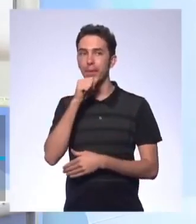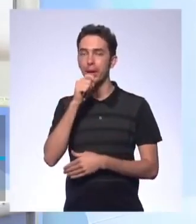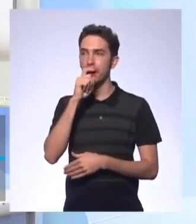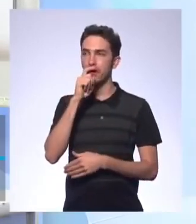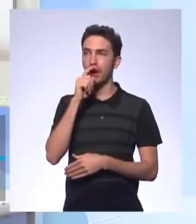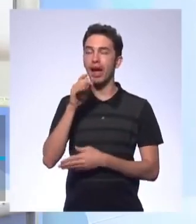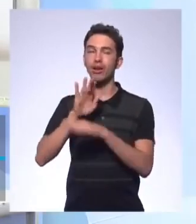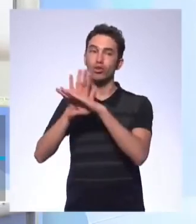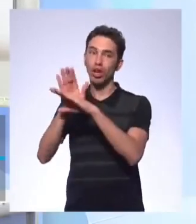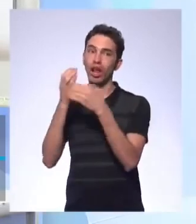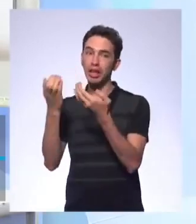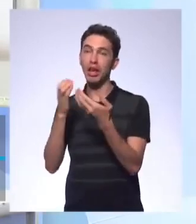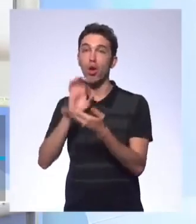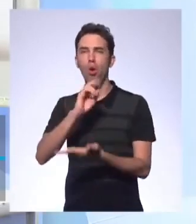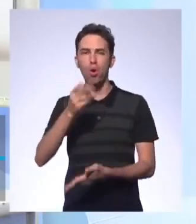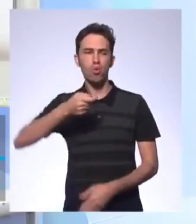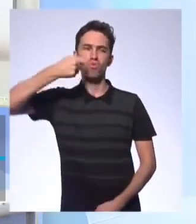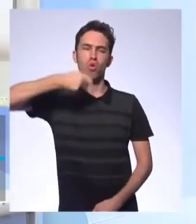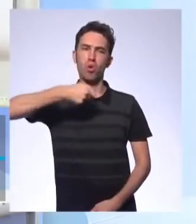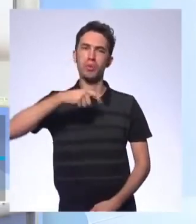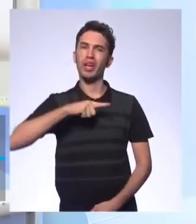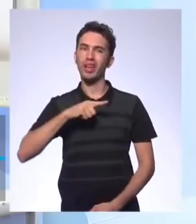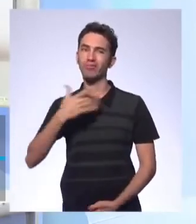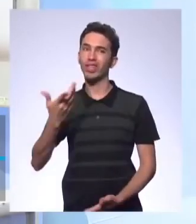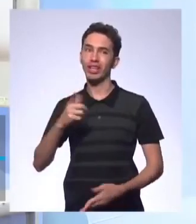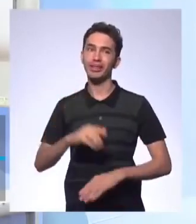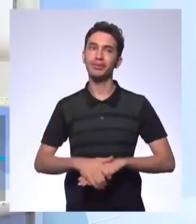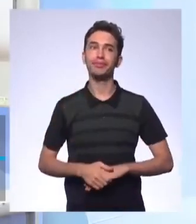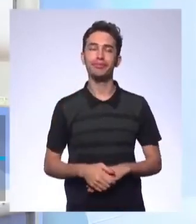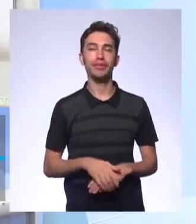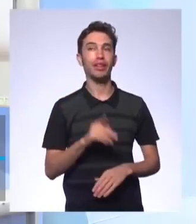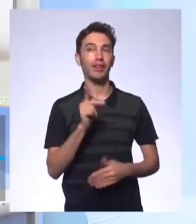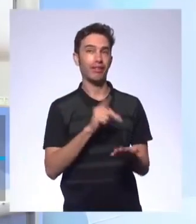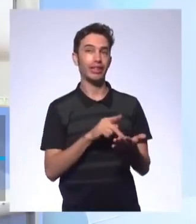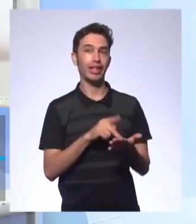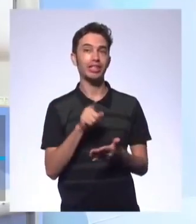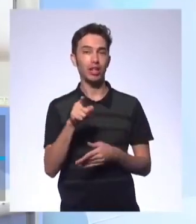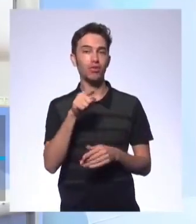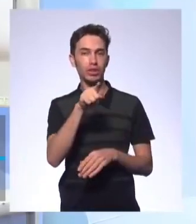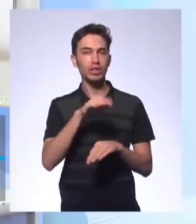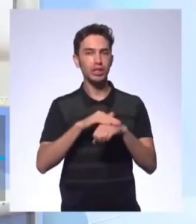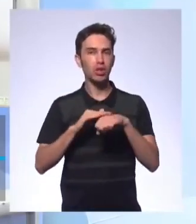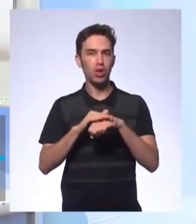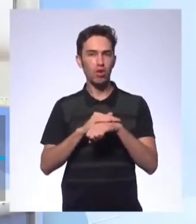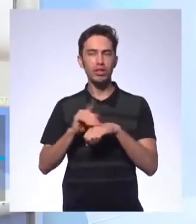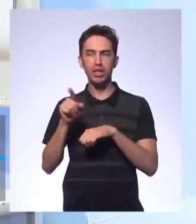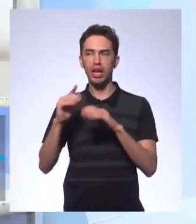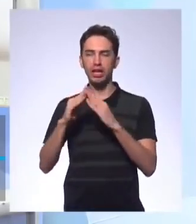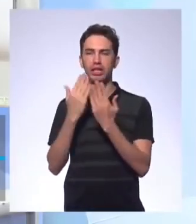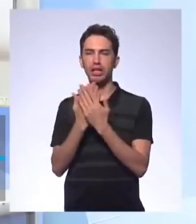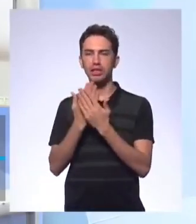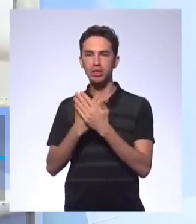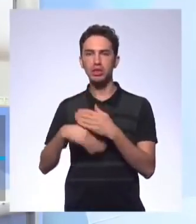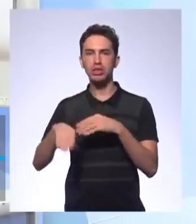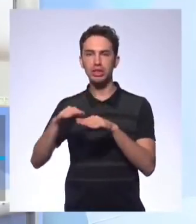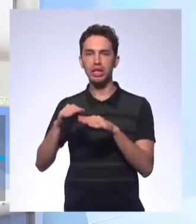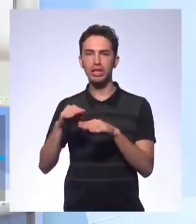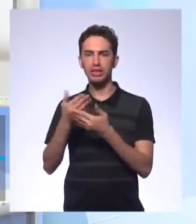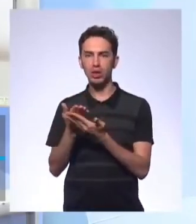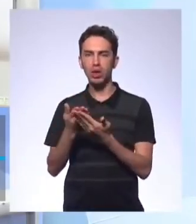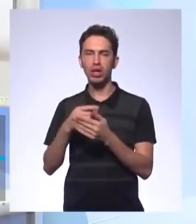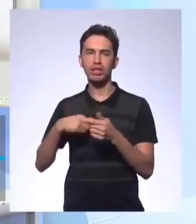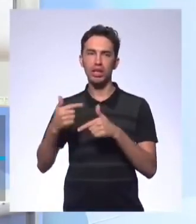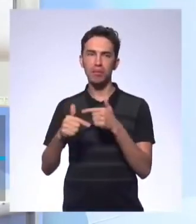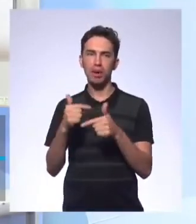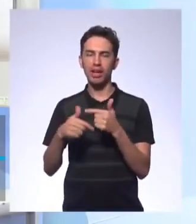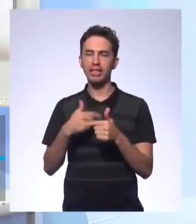obrigadas. Realmente, é uma questão que vocês podem conversar com os estudantes na sala, fazer algum trabalho interdisciplinar. Eu não vou me aprofundar nessa